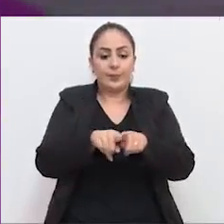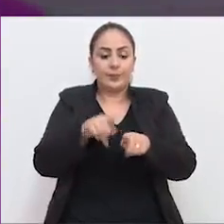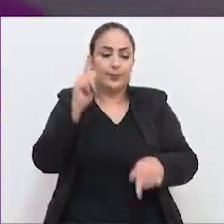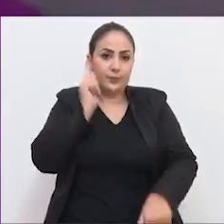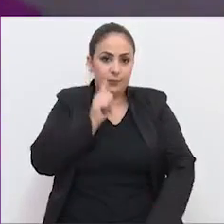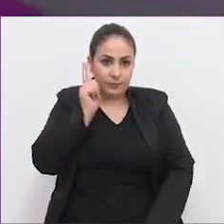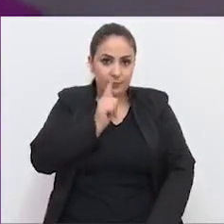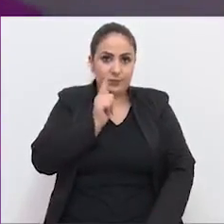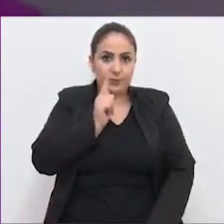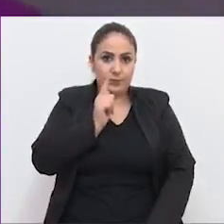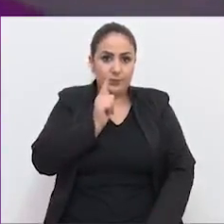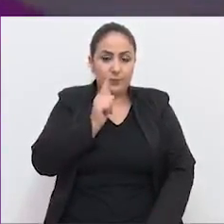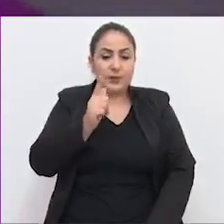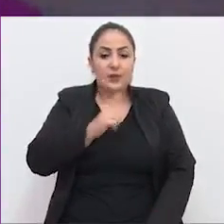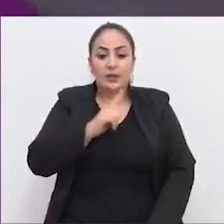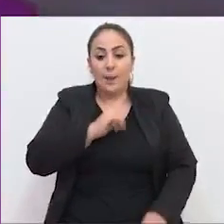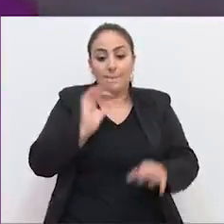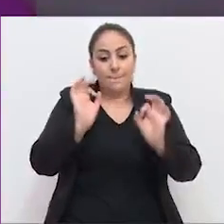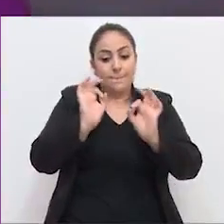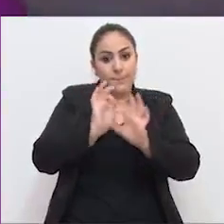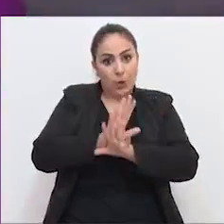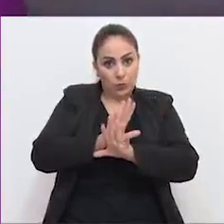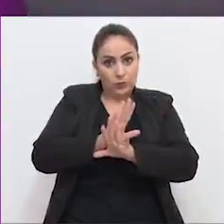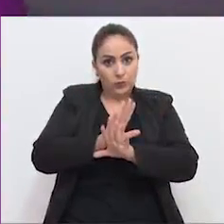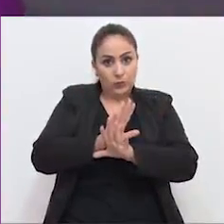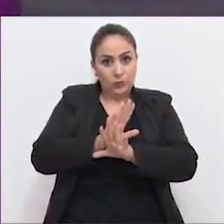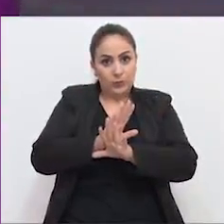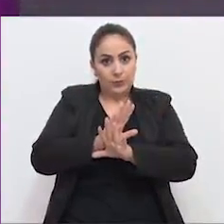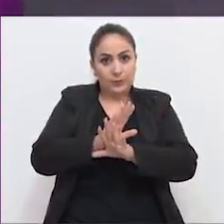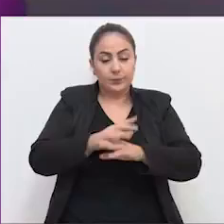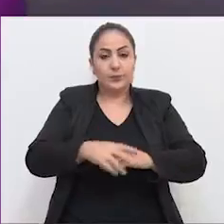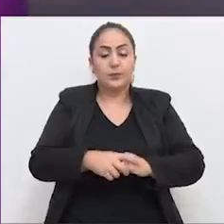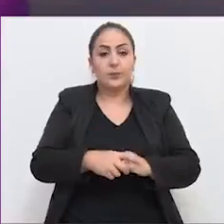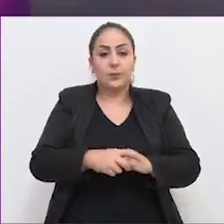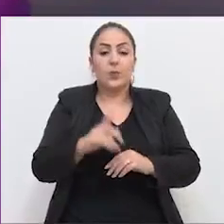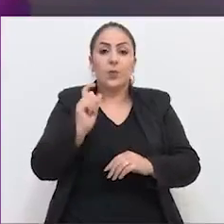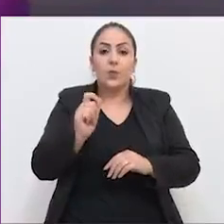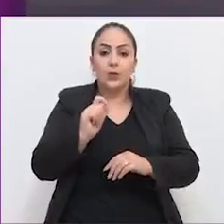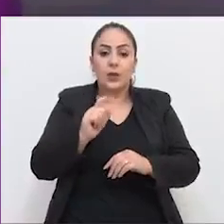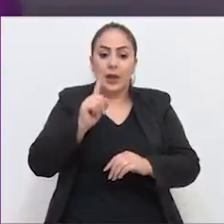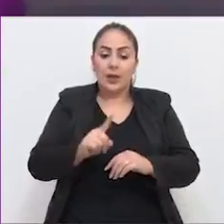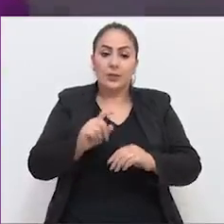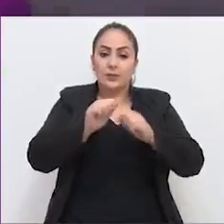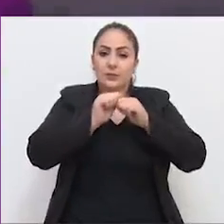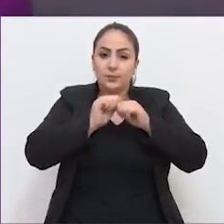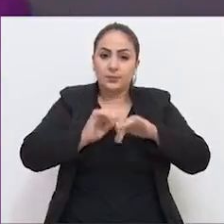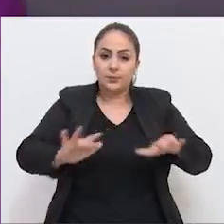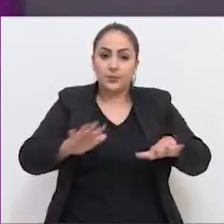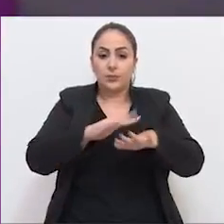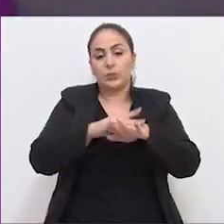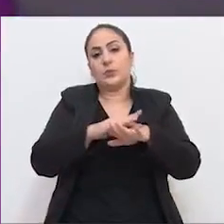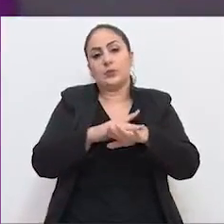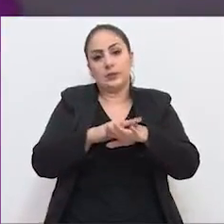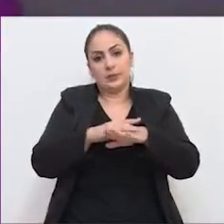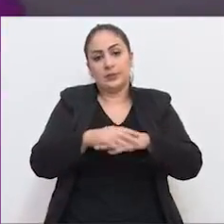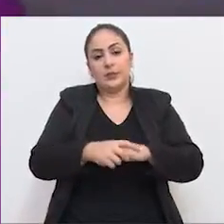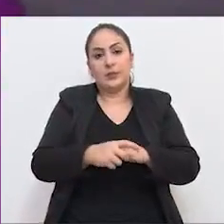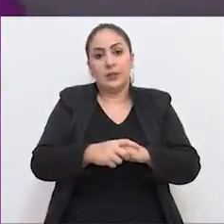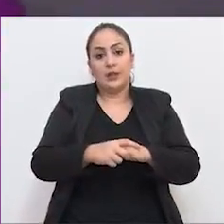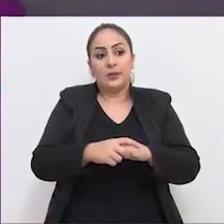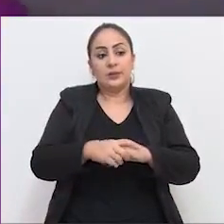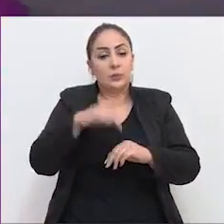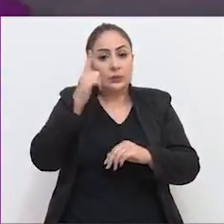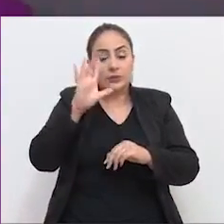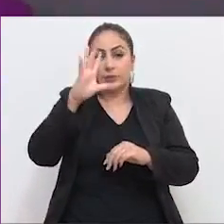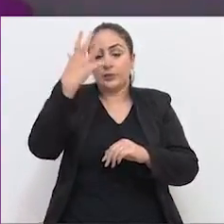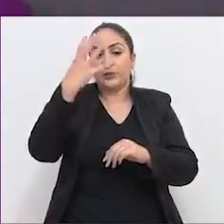consiga se preparar para o que é essa pandemia, o que pode ser essa pandemia,